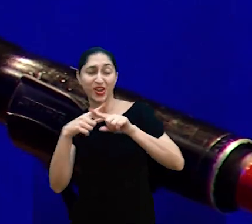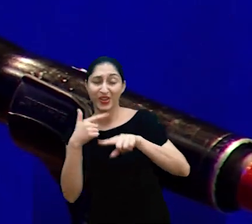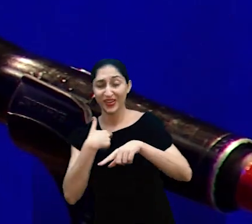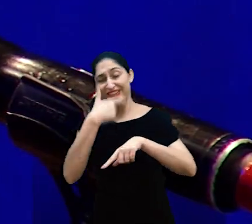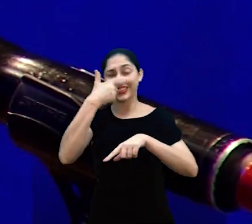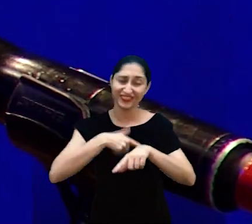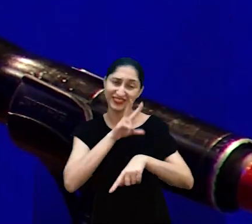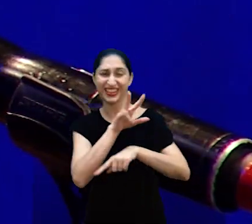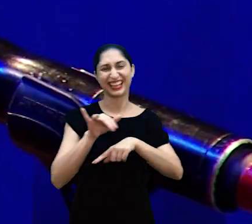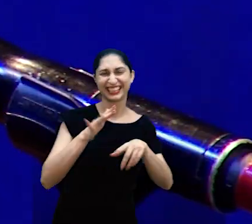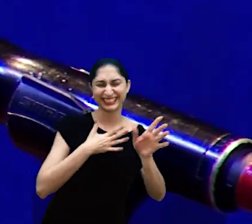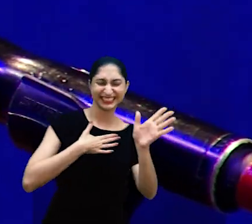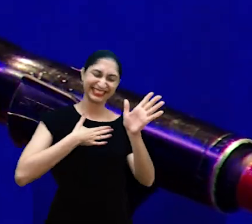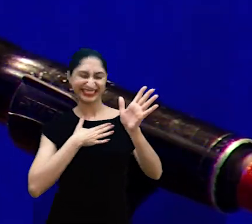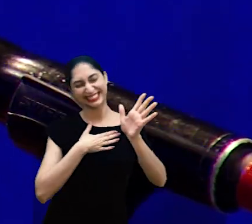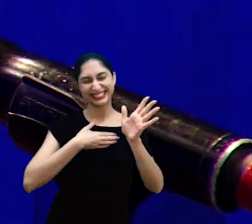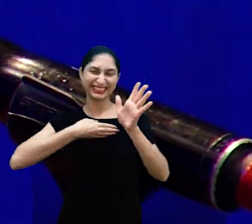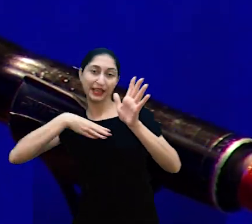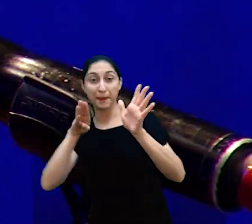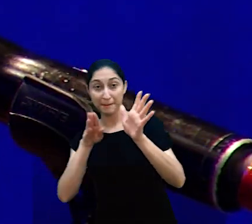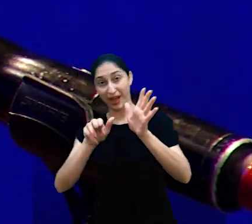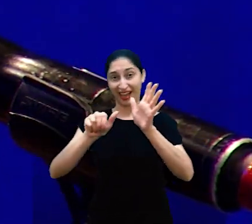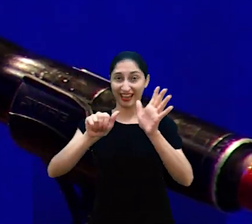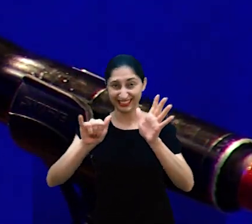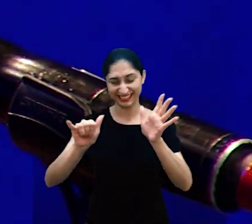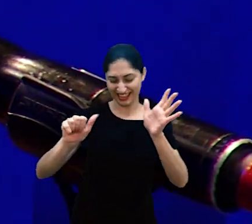pois eu vou dançar baião,